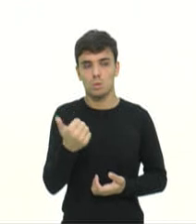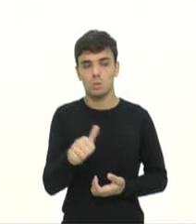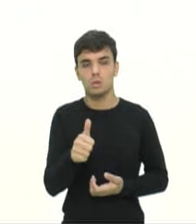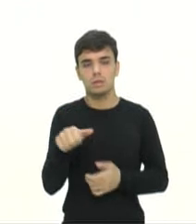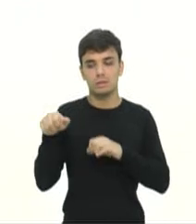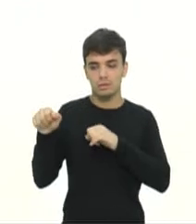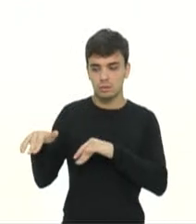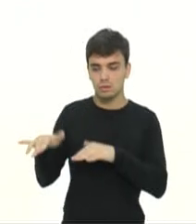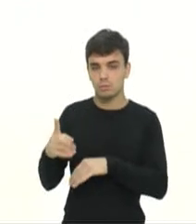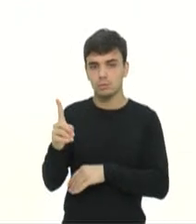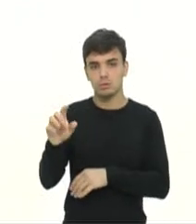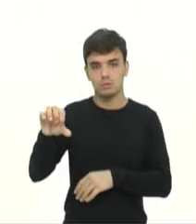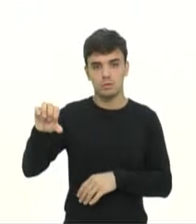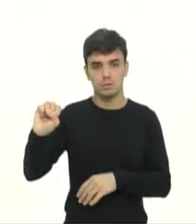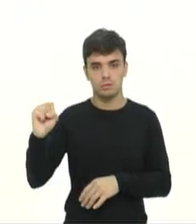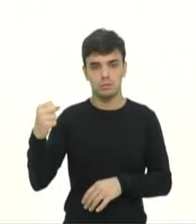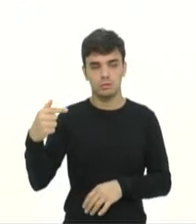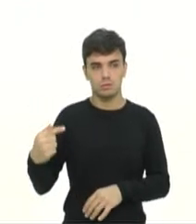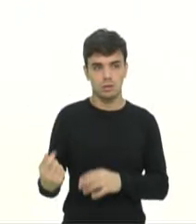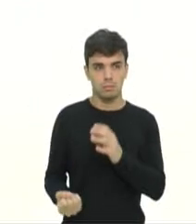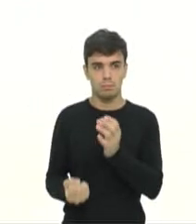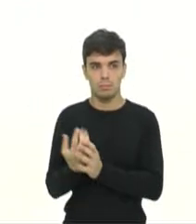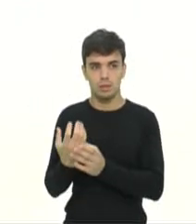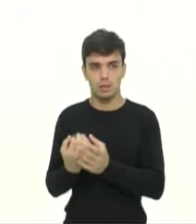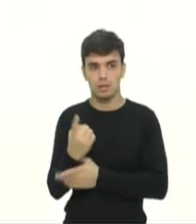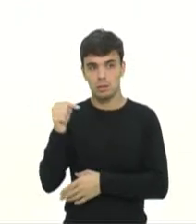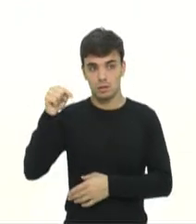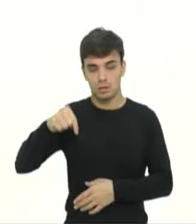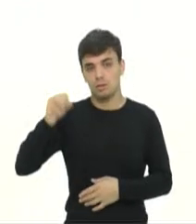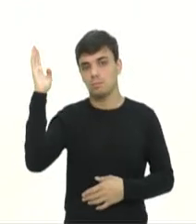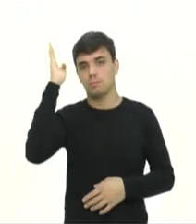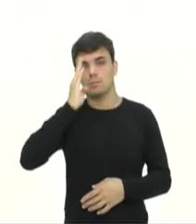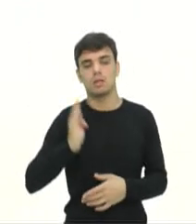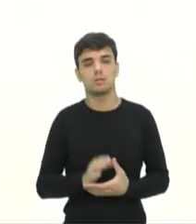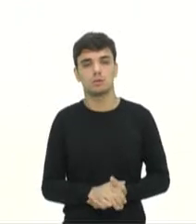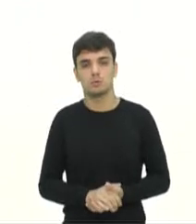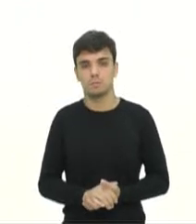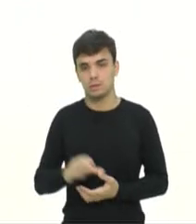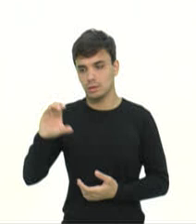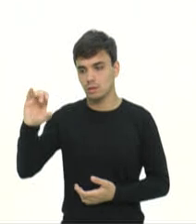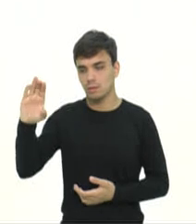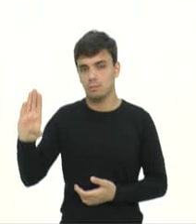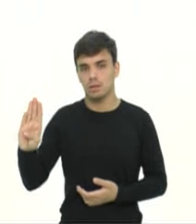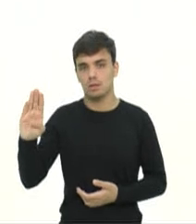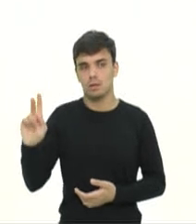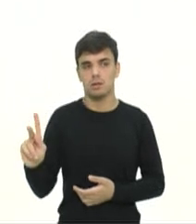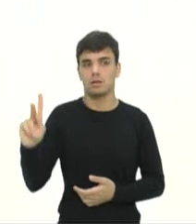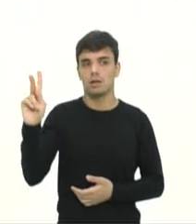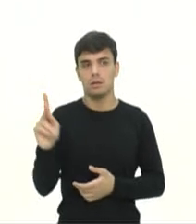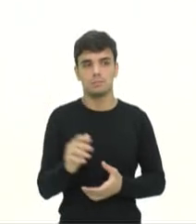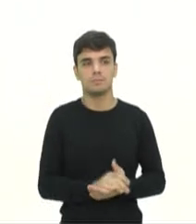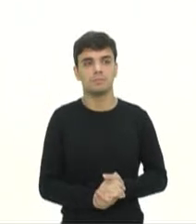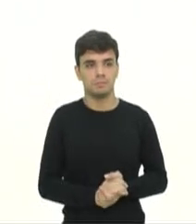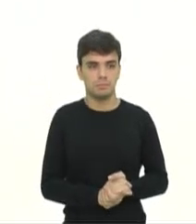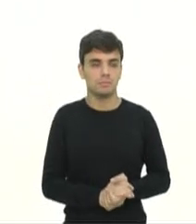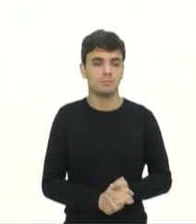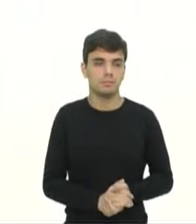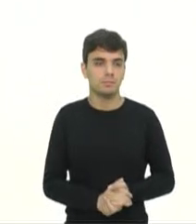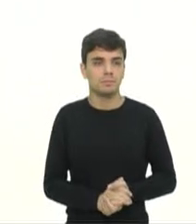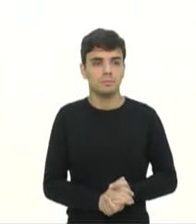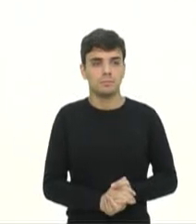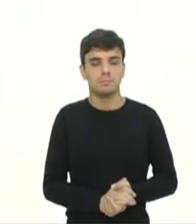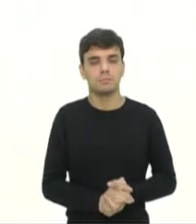setembro de 1987 é fundada a Confederação Brasileira de Karatê. Então o Karatê é uma modalidade que tem no Brasil, né? Então temos a CBK,